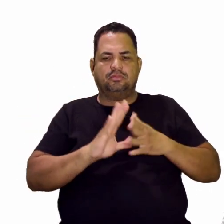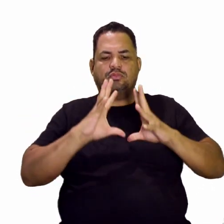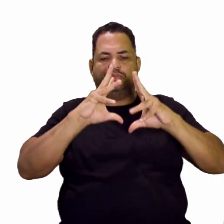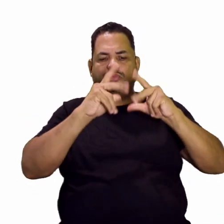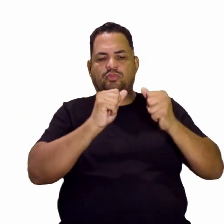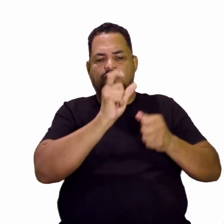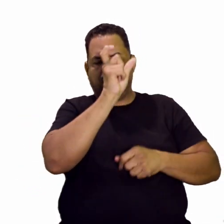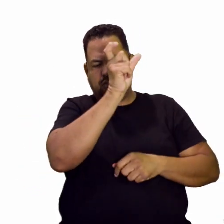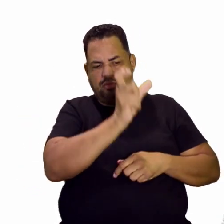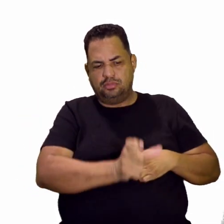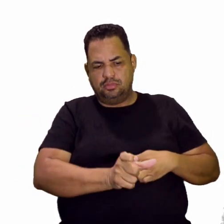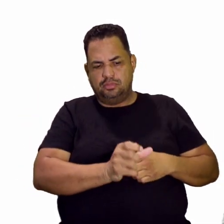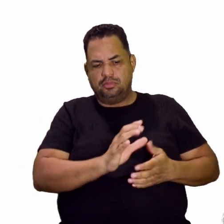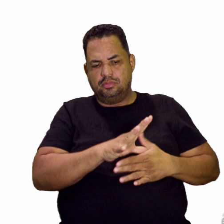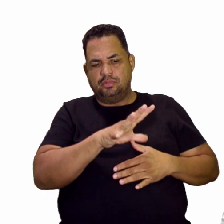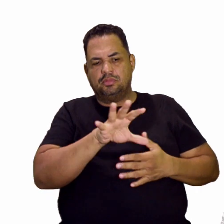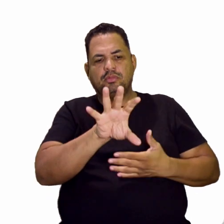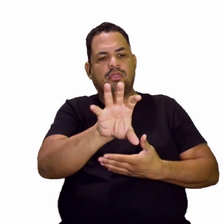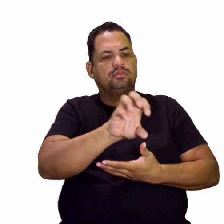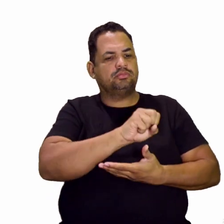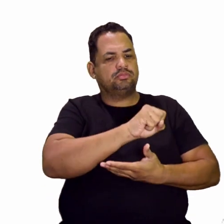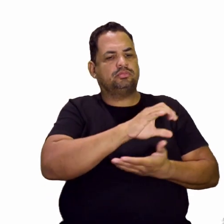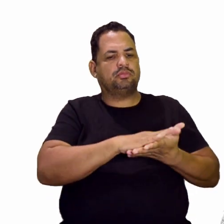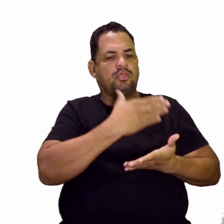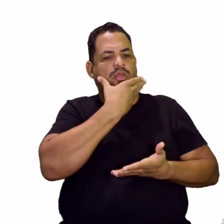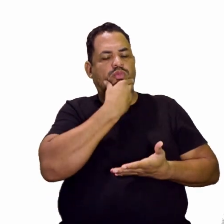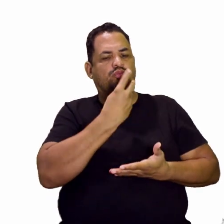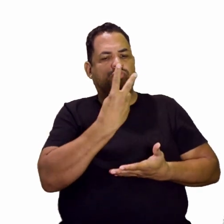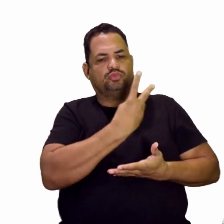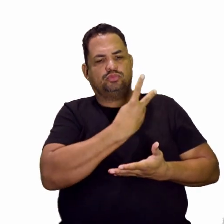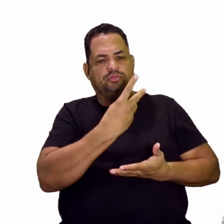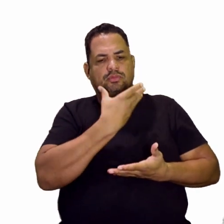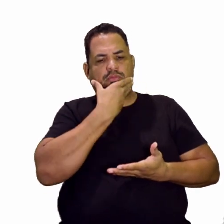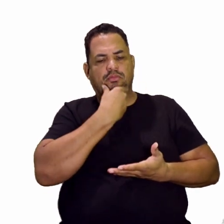ser recebe do pai e da mãe